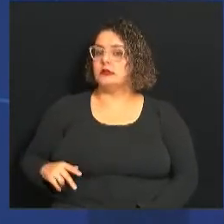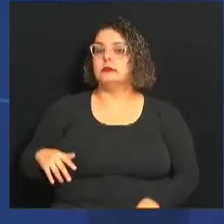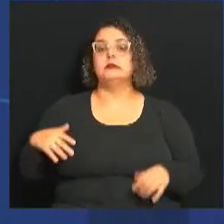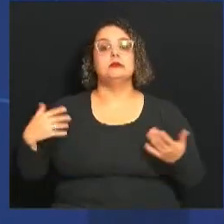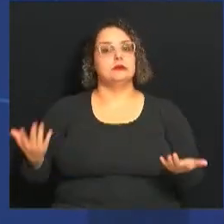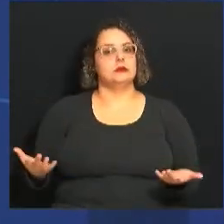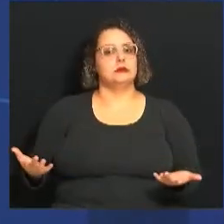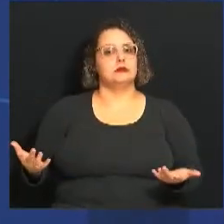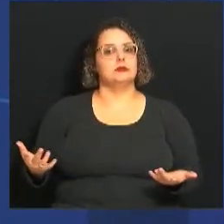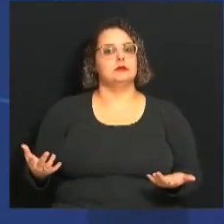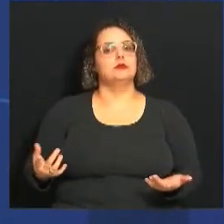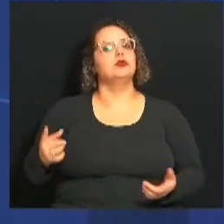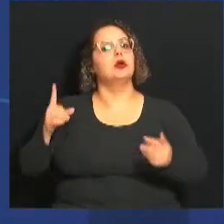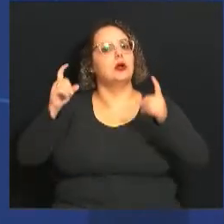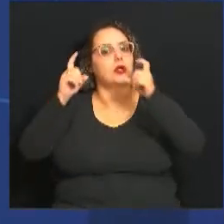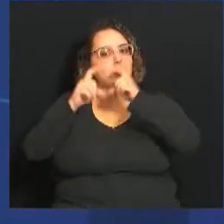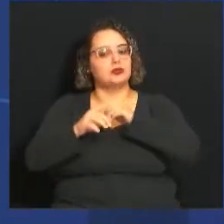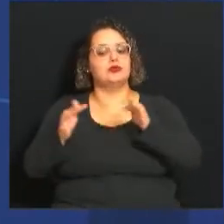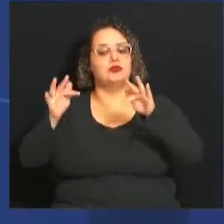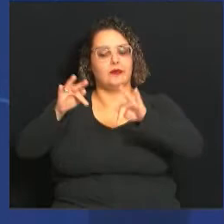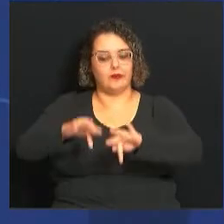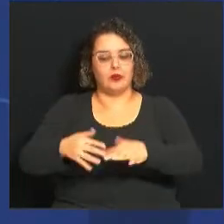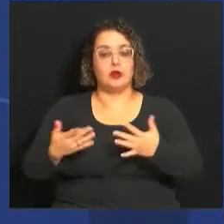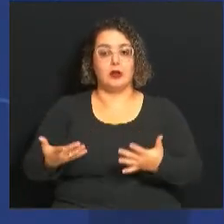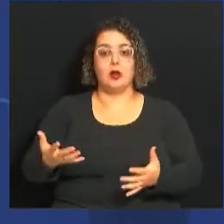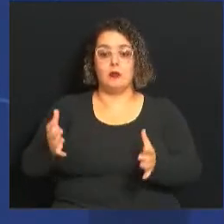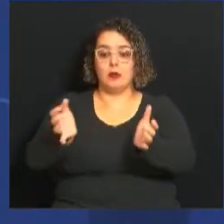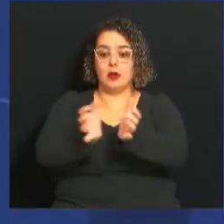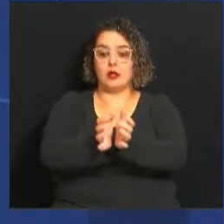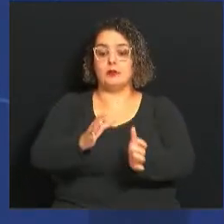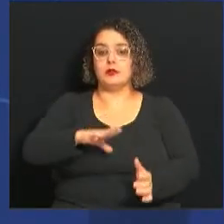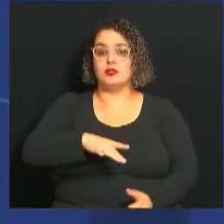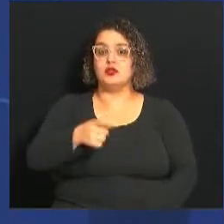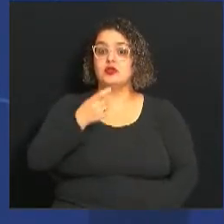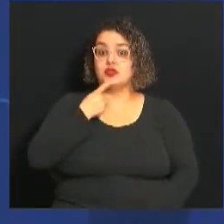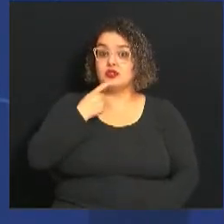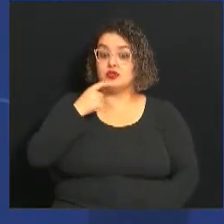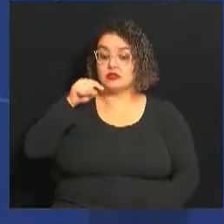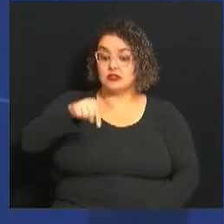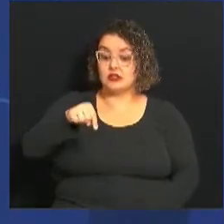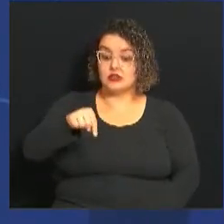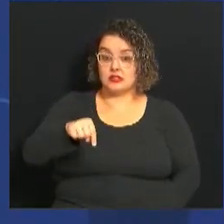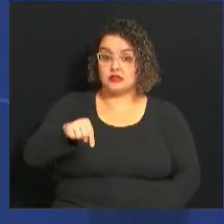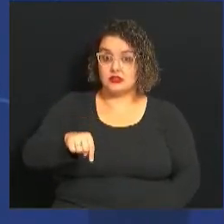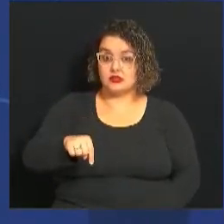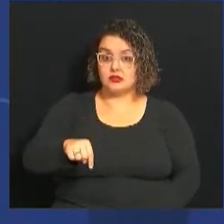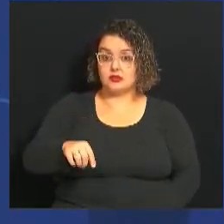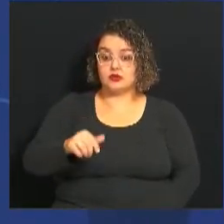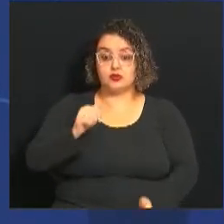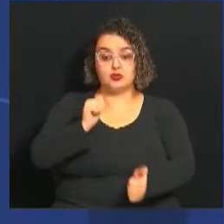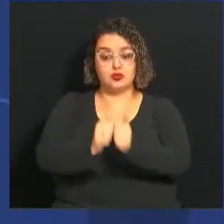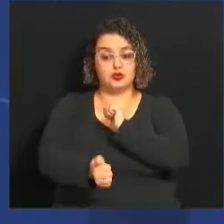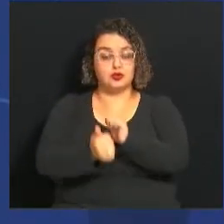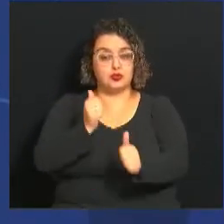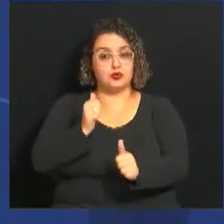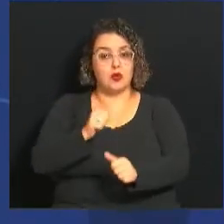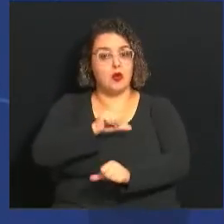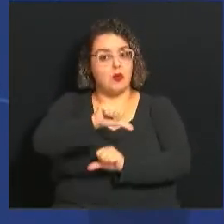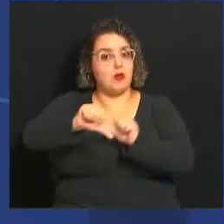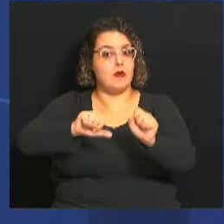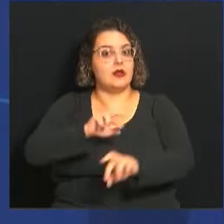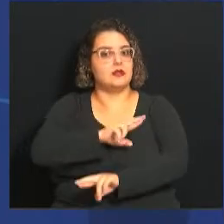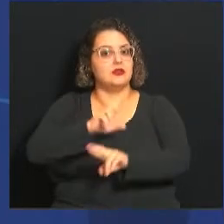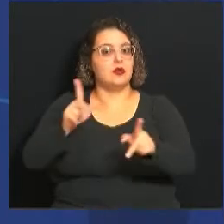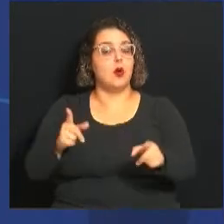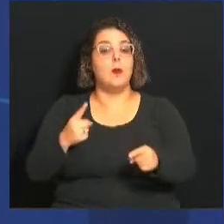só já é uma final para as equipes aqui de Campinas, desta vez o jogo vai ter um ingrediente diferente, porque